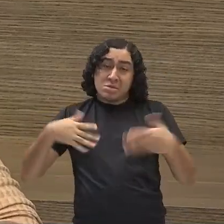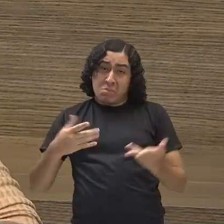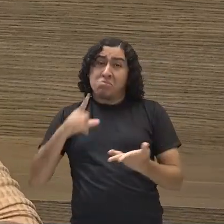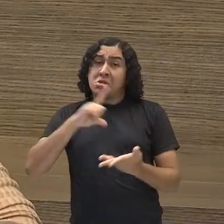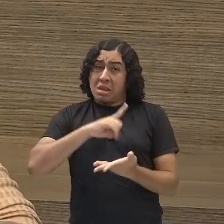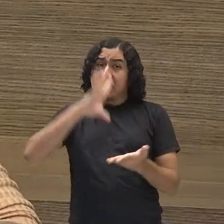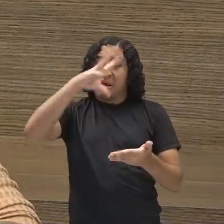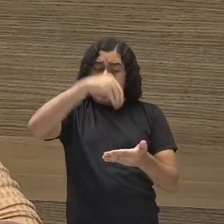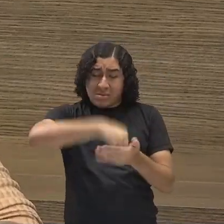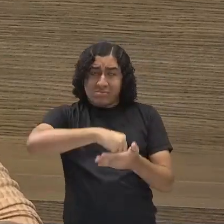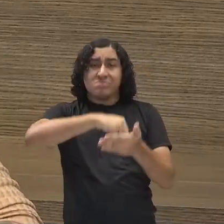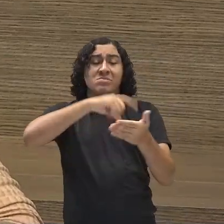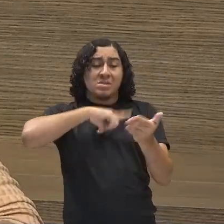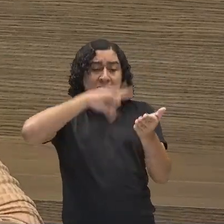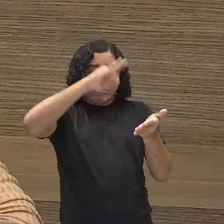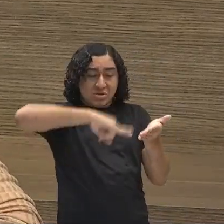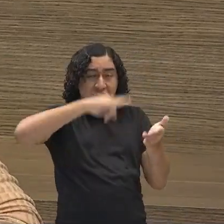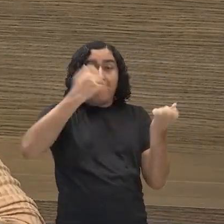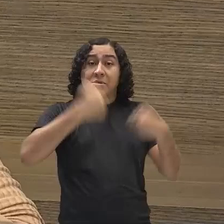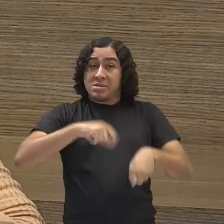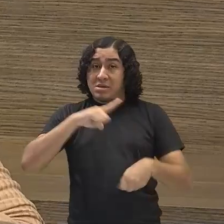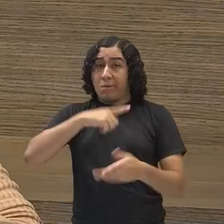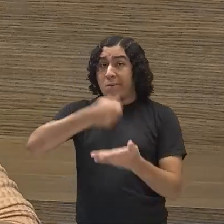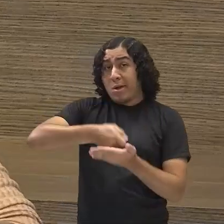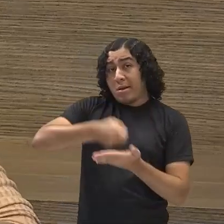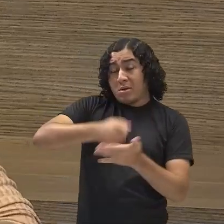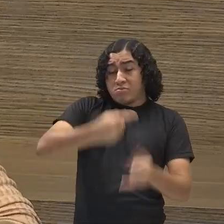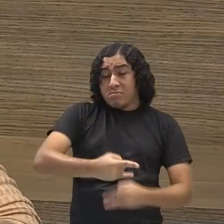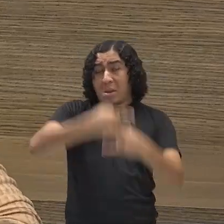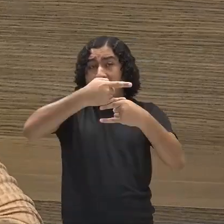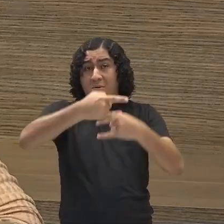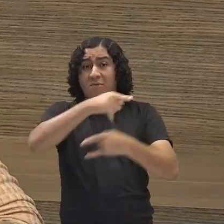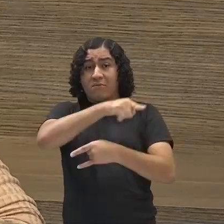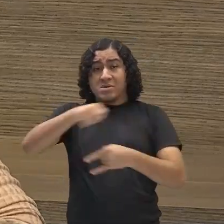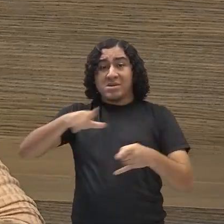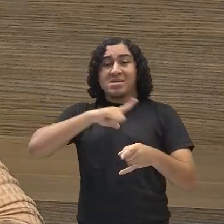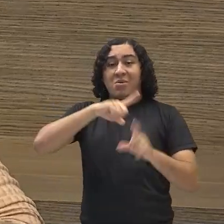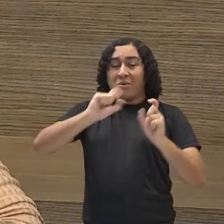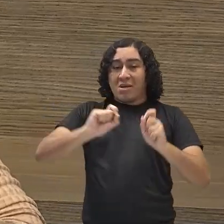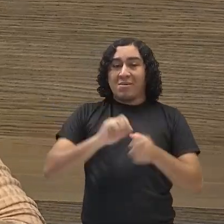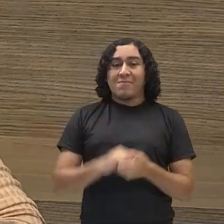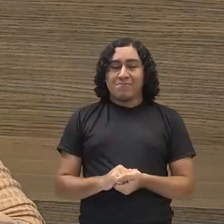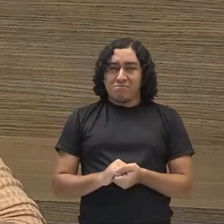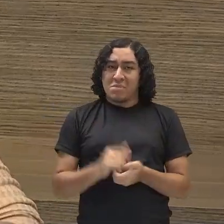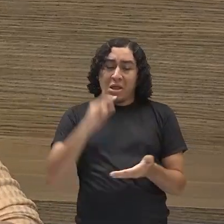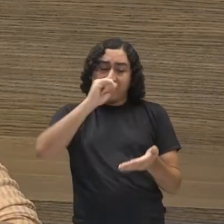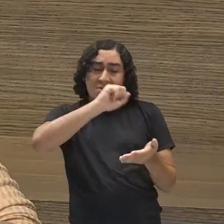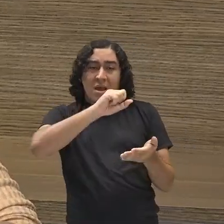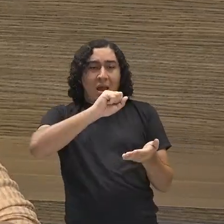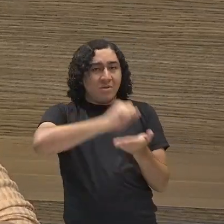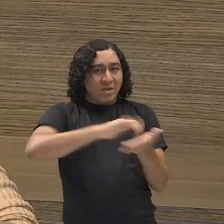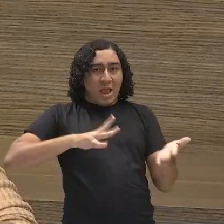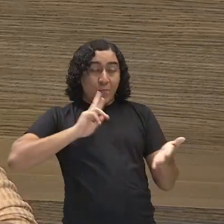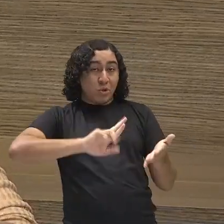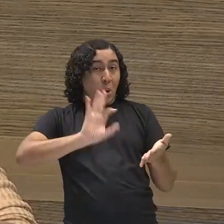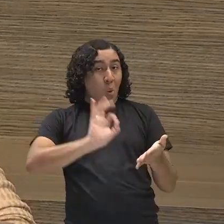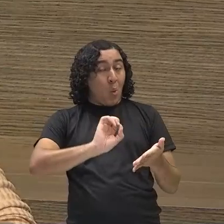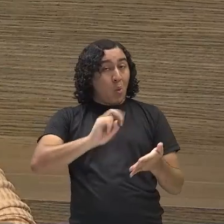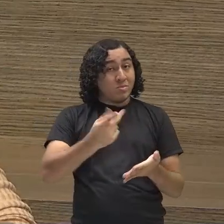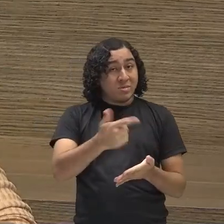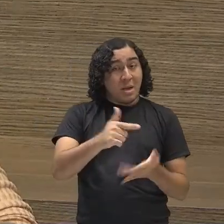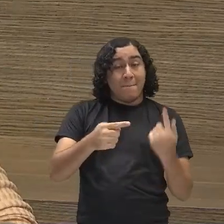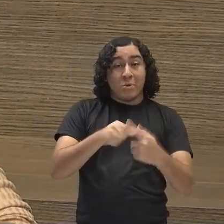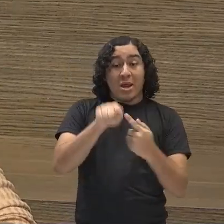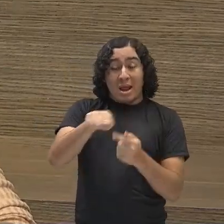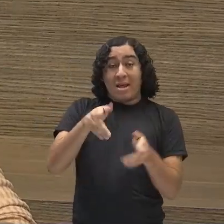vai ter que colocar você para participar de qualquer jeito, você tendo feito ou não, tá, professor? Porque esse é o tempo destinado a vocês e a